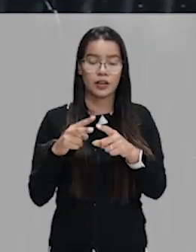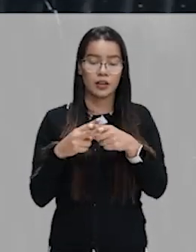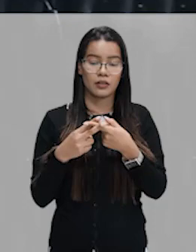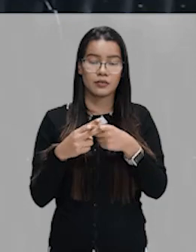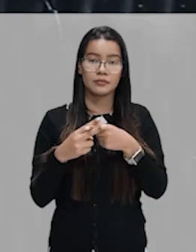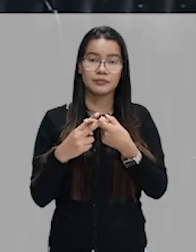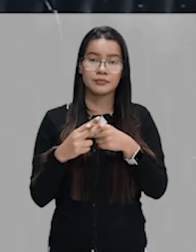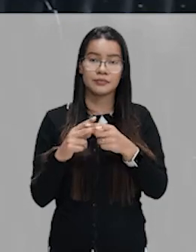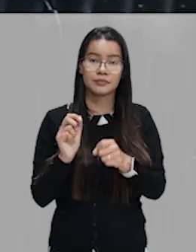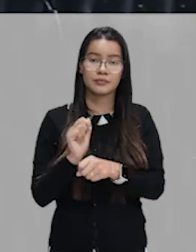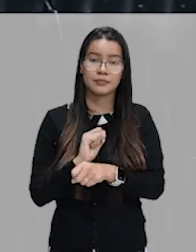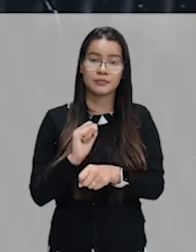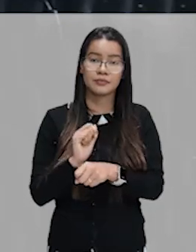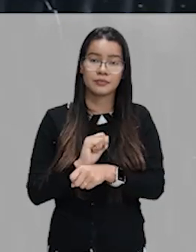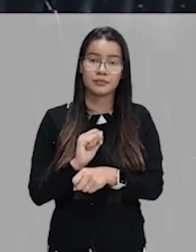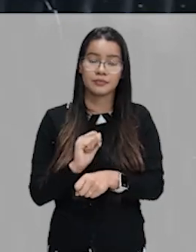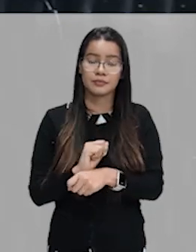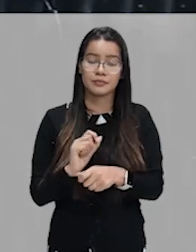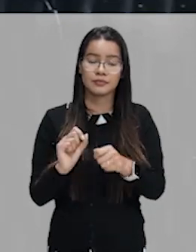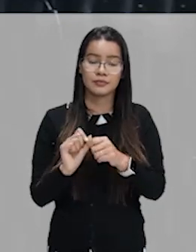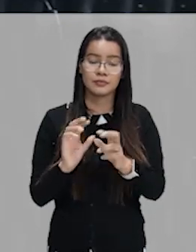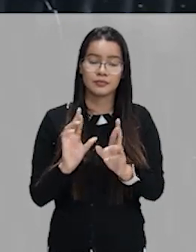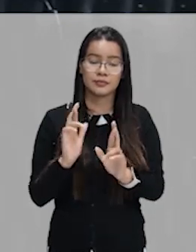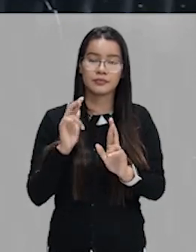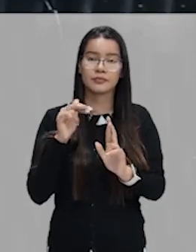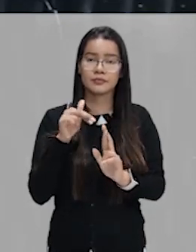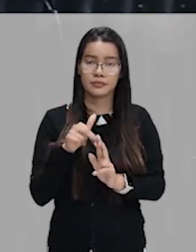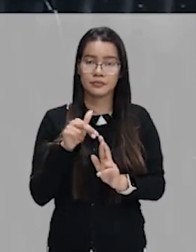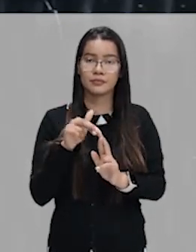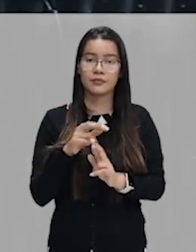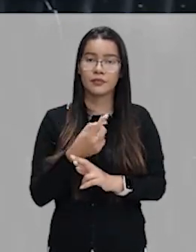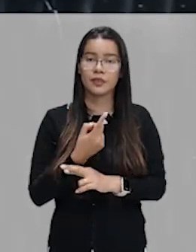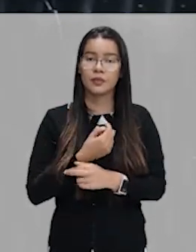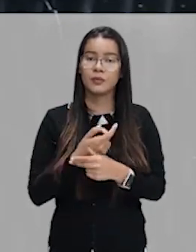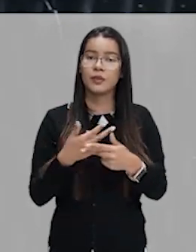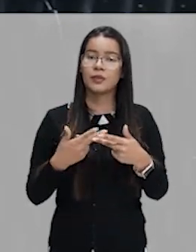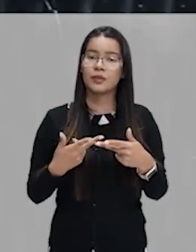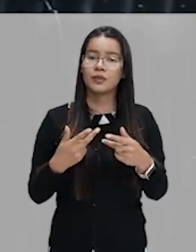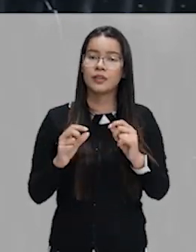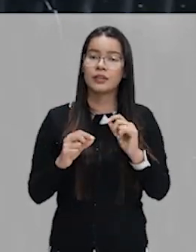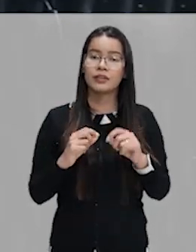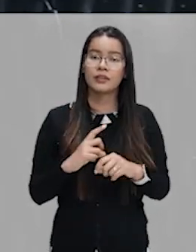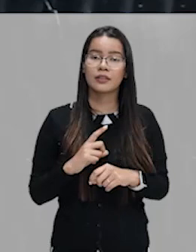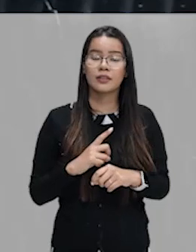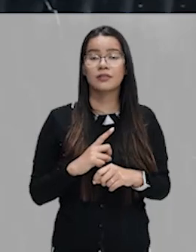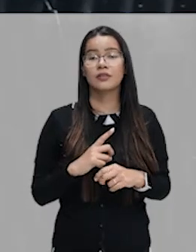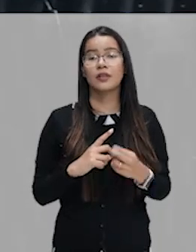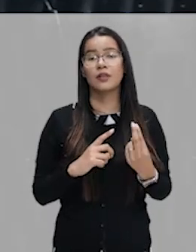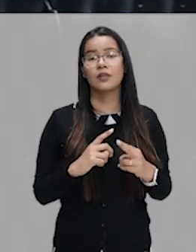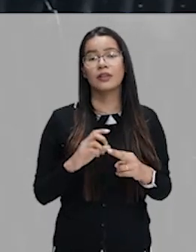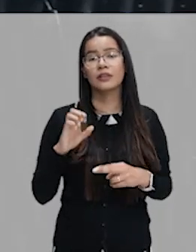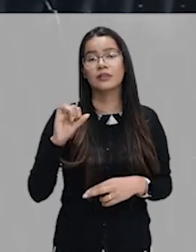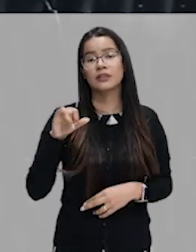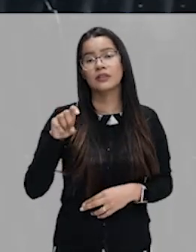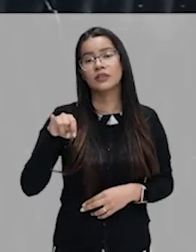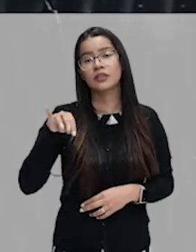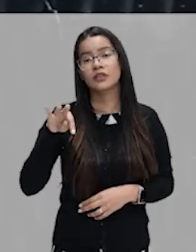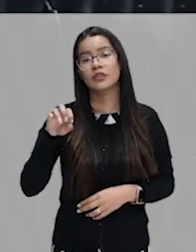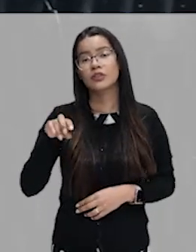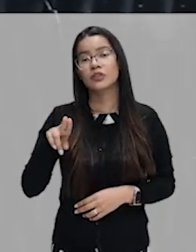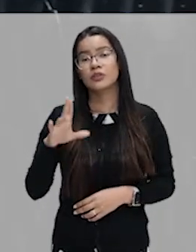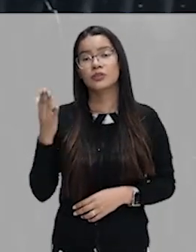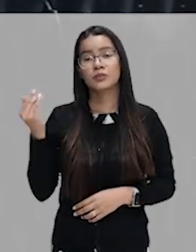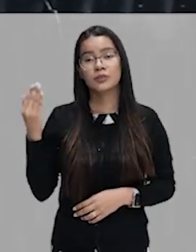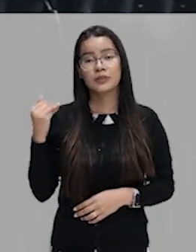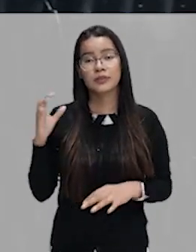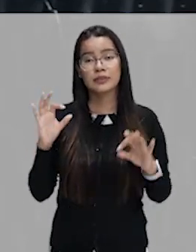consertando o carro, fazendo referência a alguma coisa que houve ou que existiu no passado,